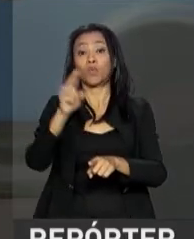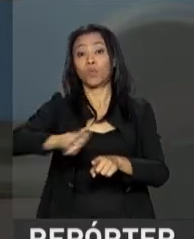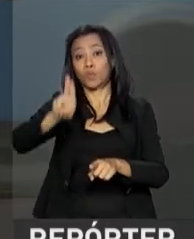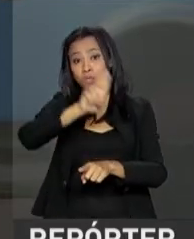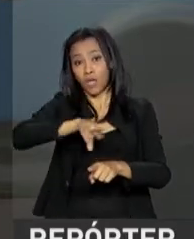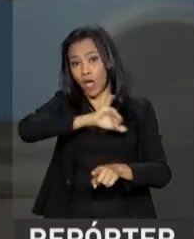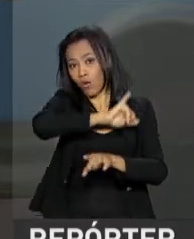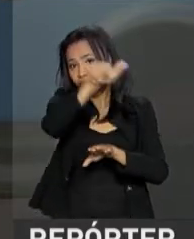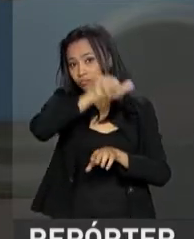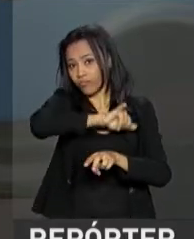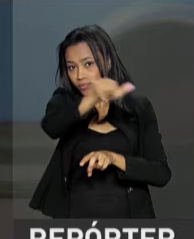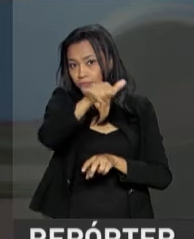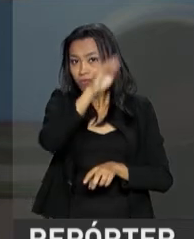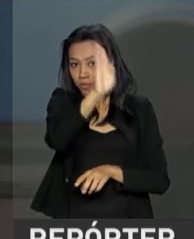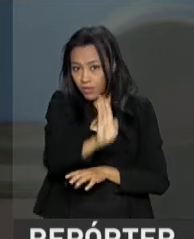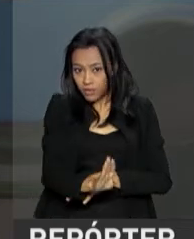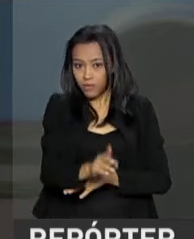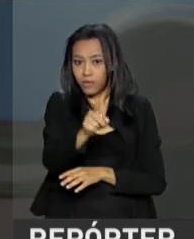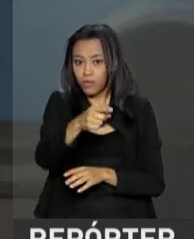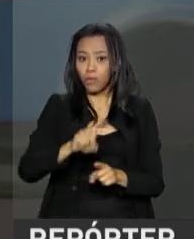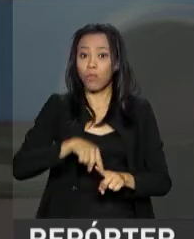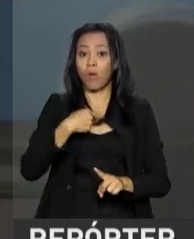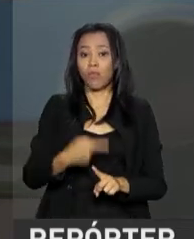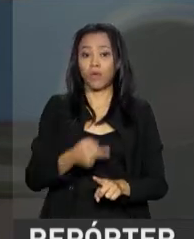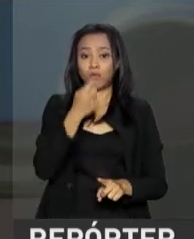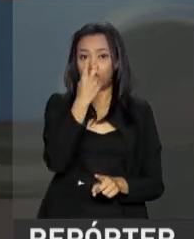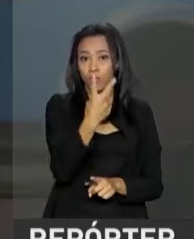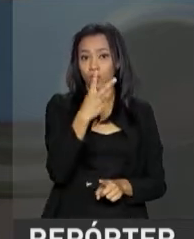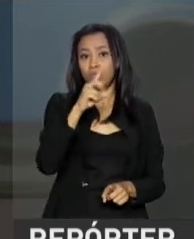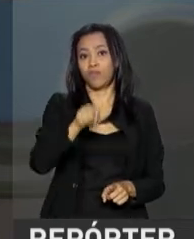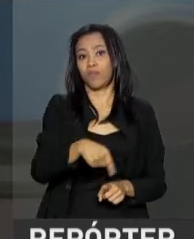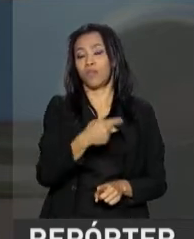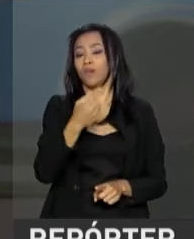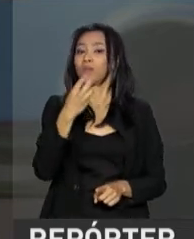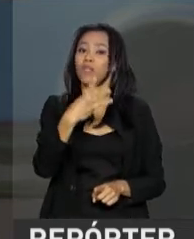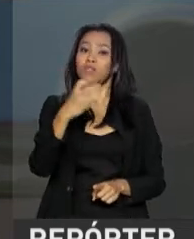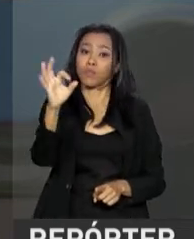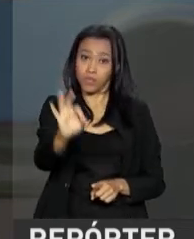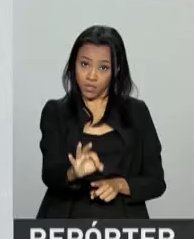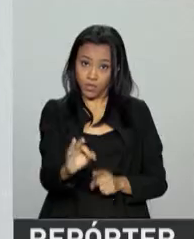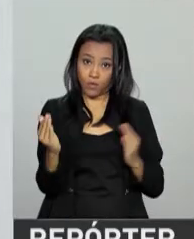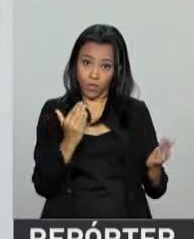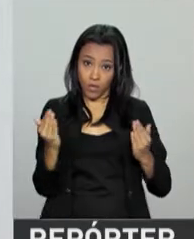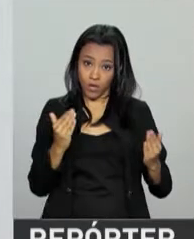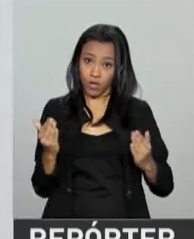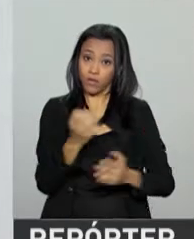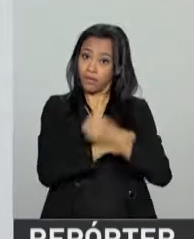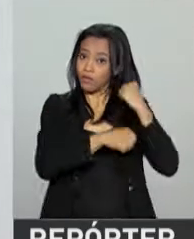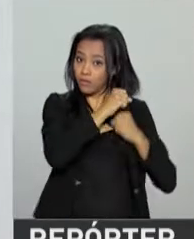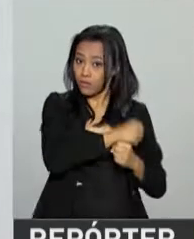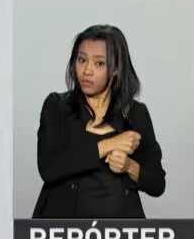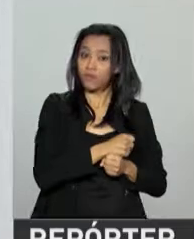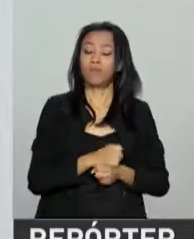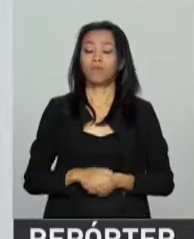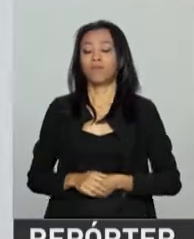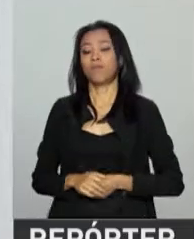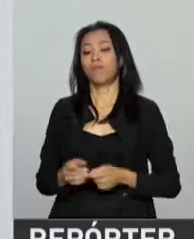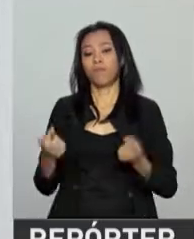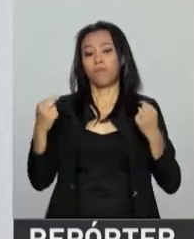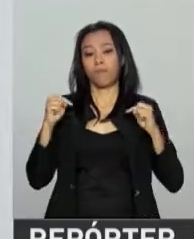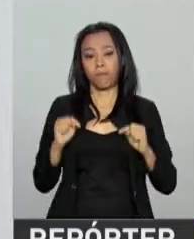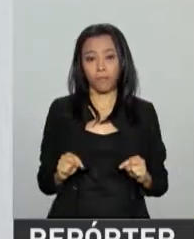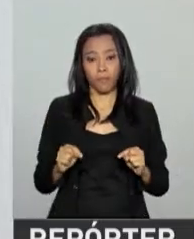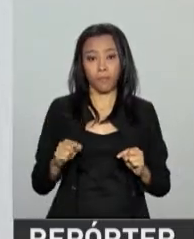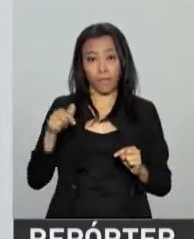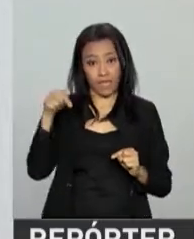um crescimento de mais de 2 por cento em relação a 2006 recebemos um setor em